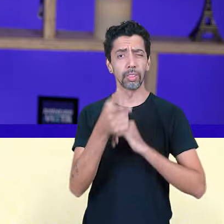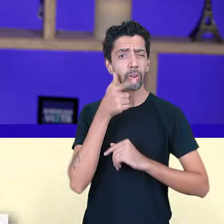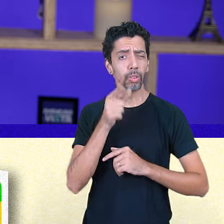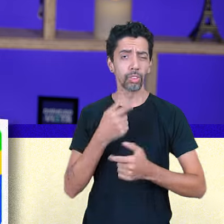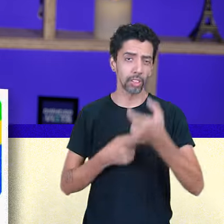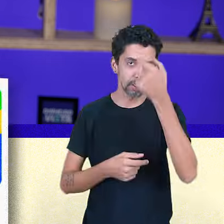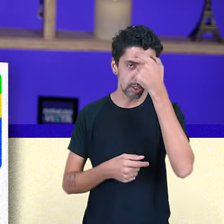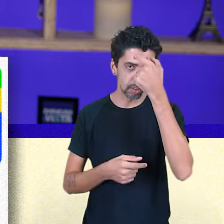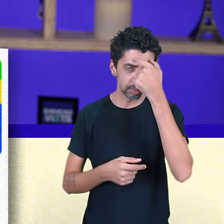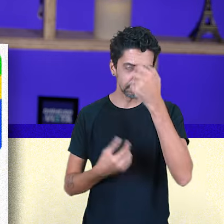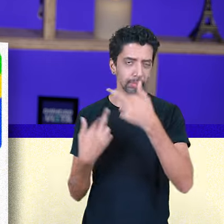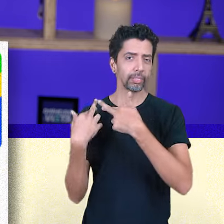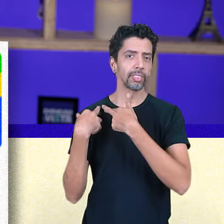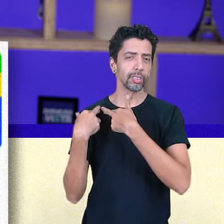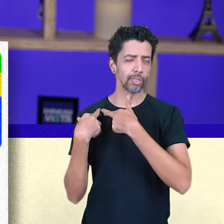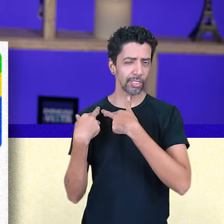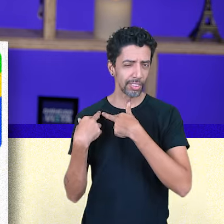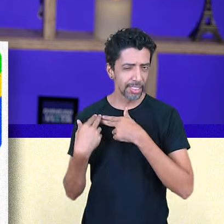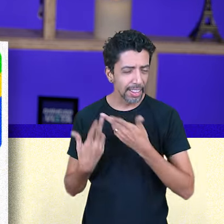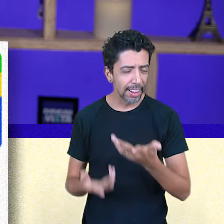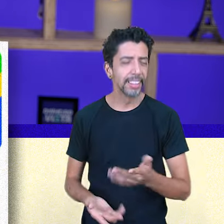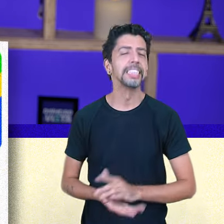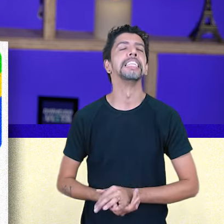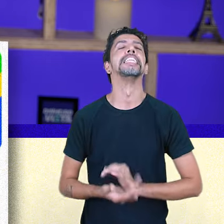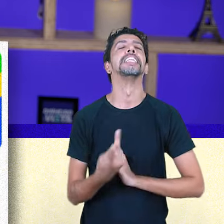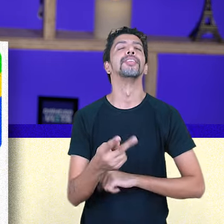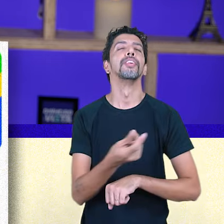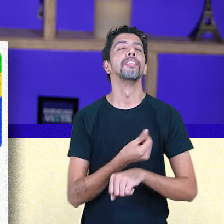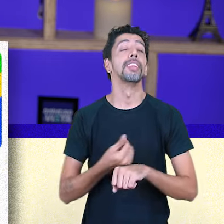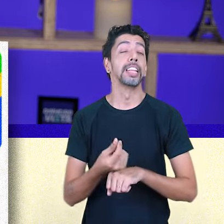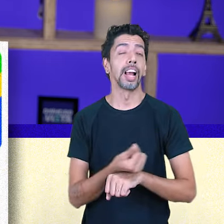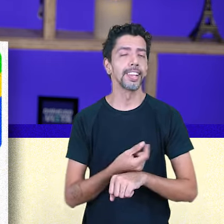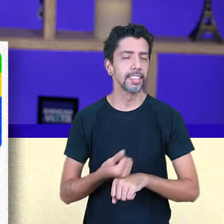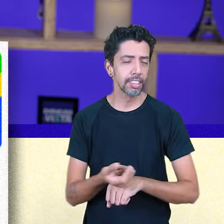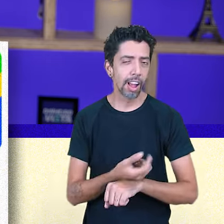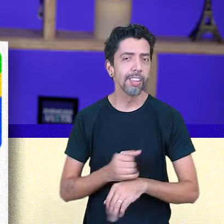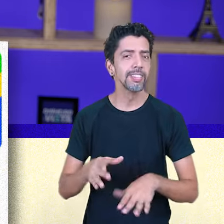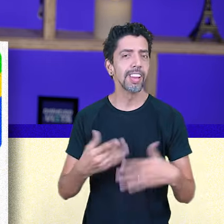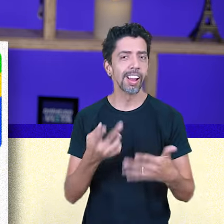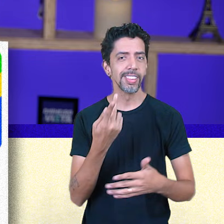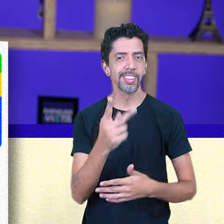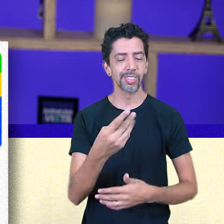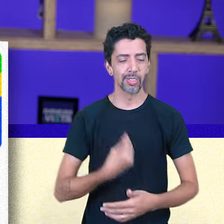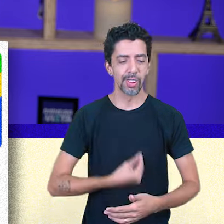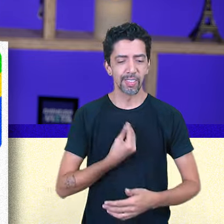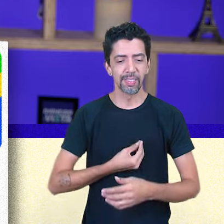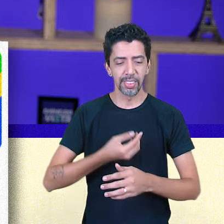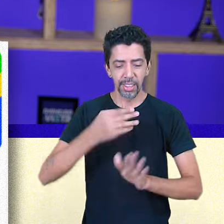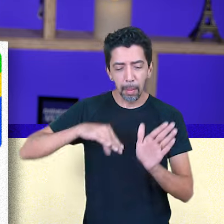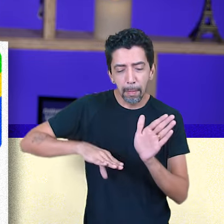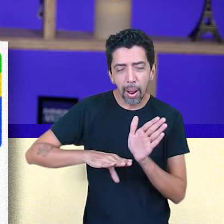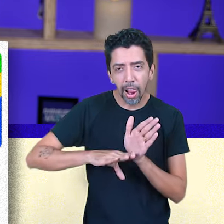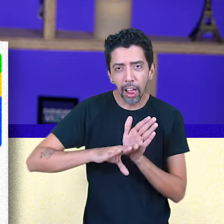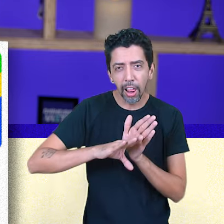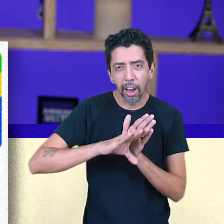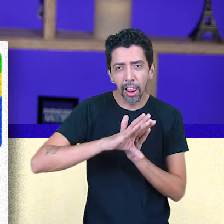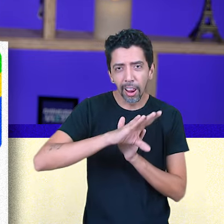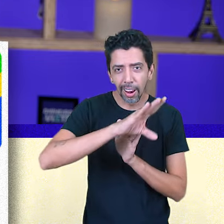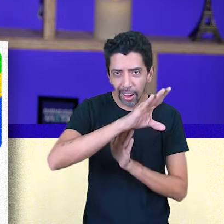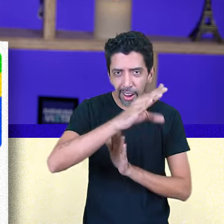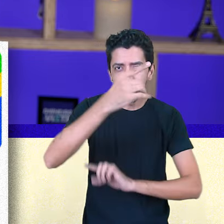rédias os controles da sua vida financeira e fazer com que a sua história seja realmente uma